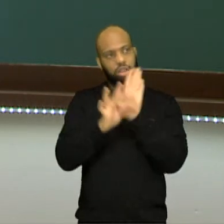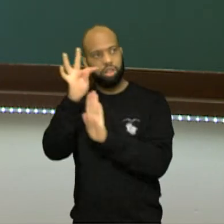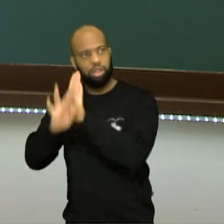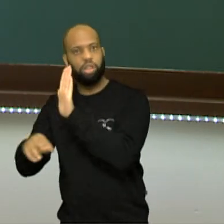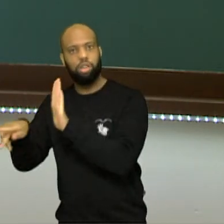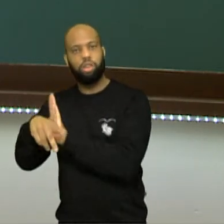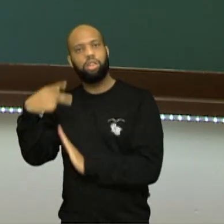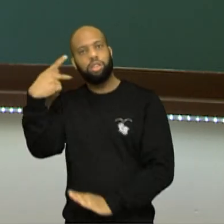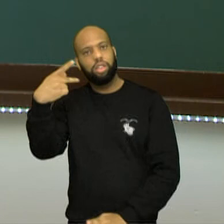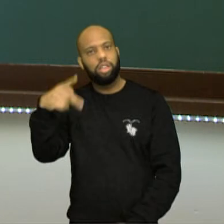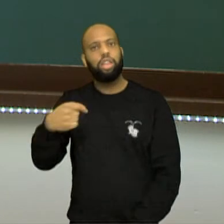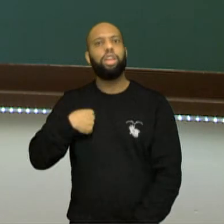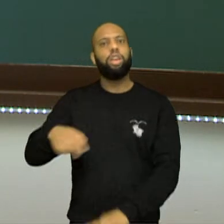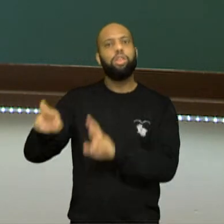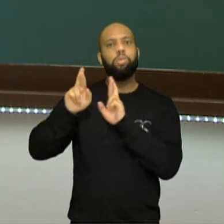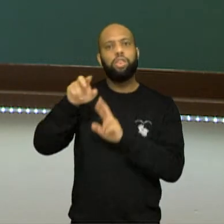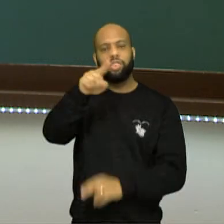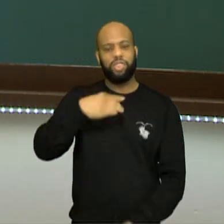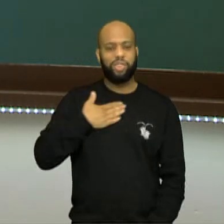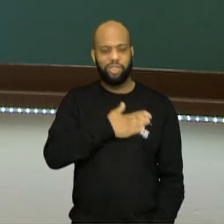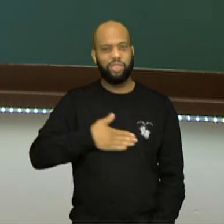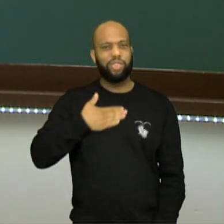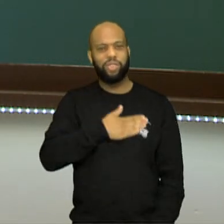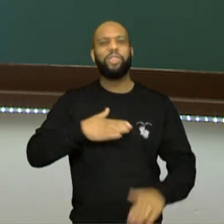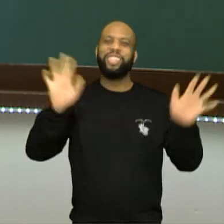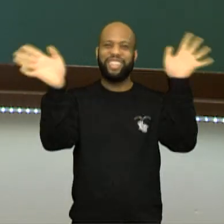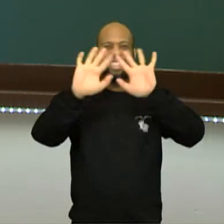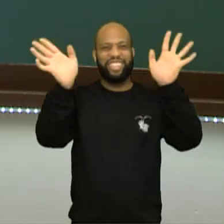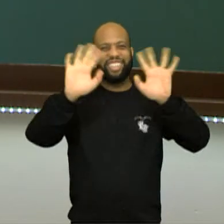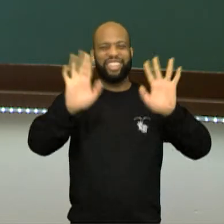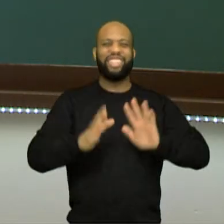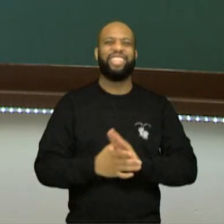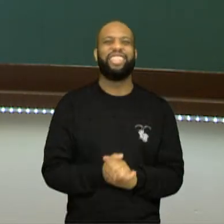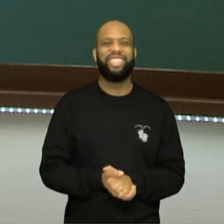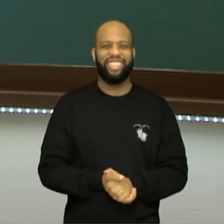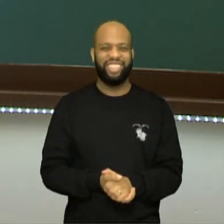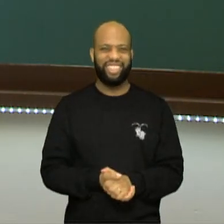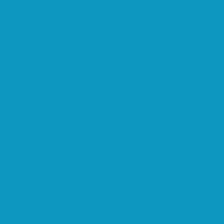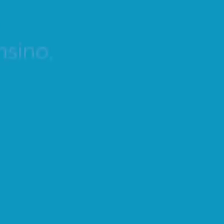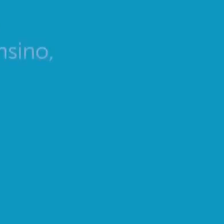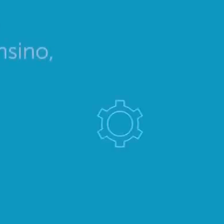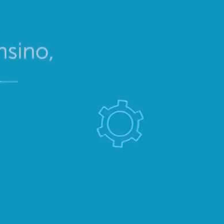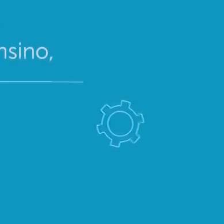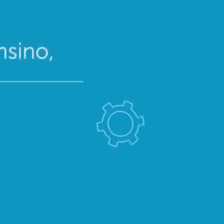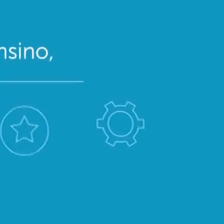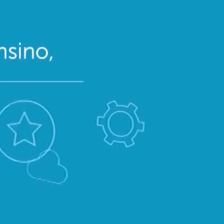texto desses autores. Espero que vocês tenham gostado e até breve!